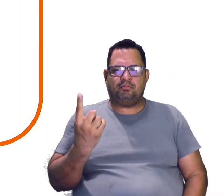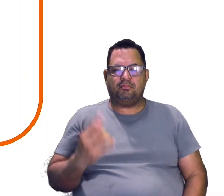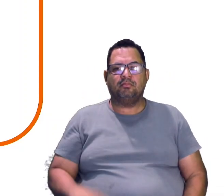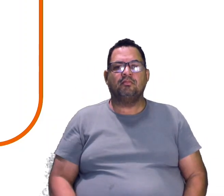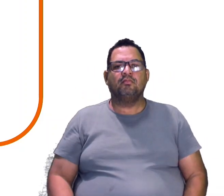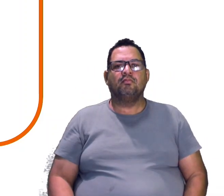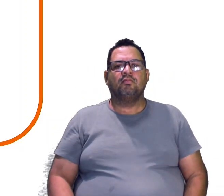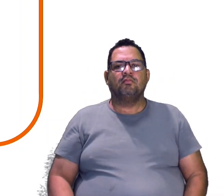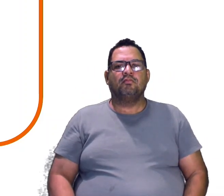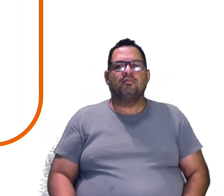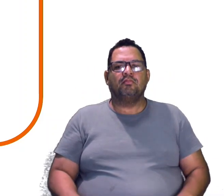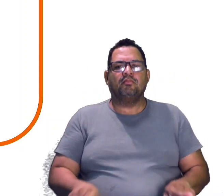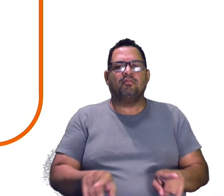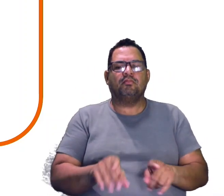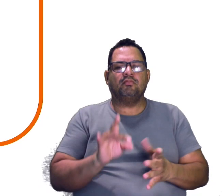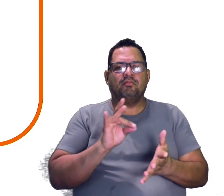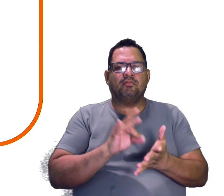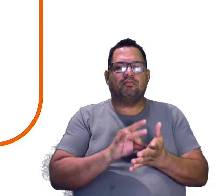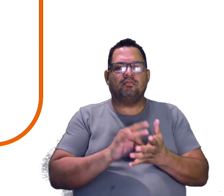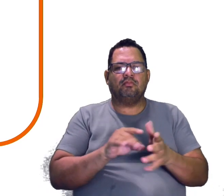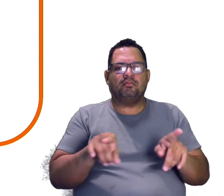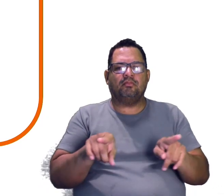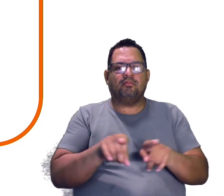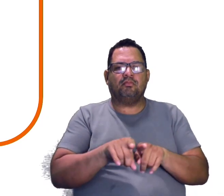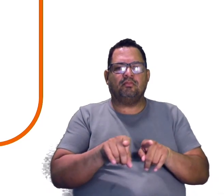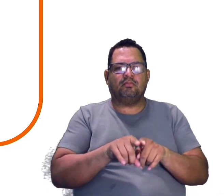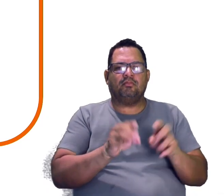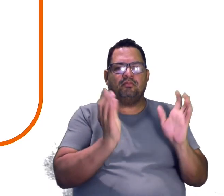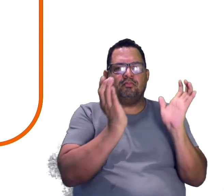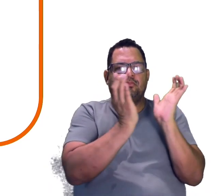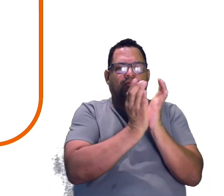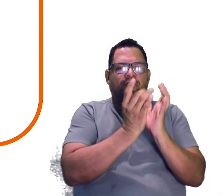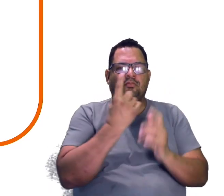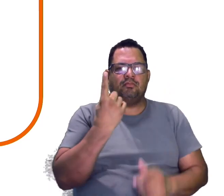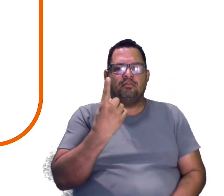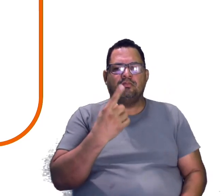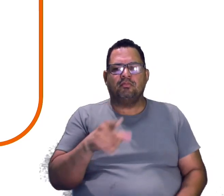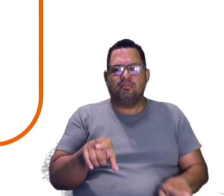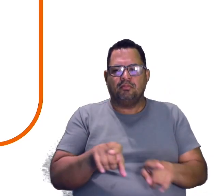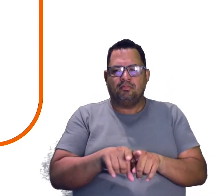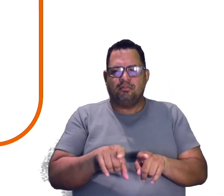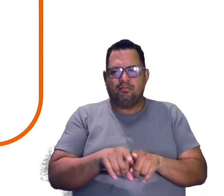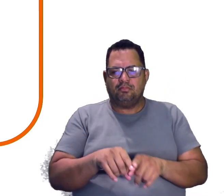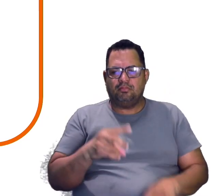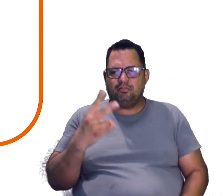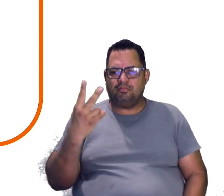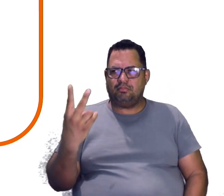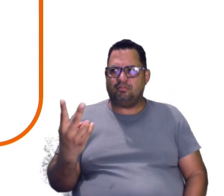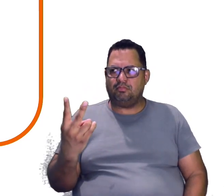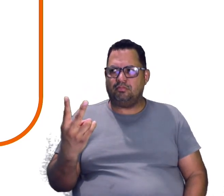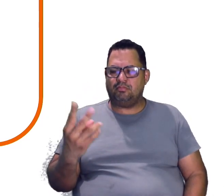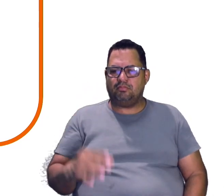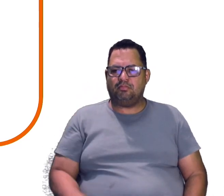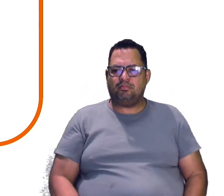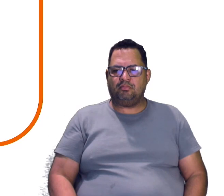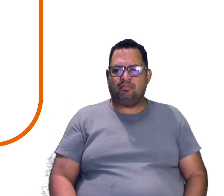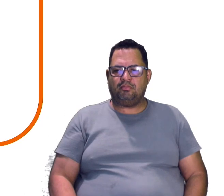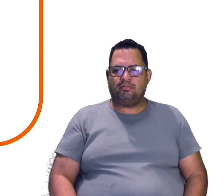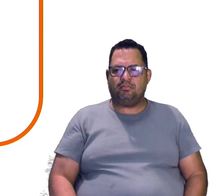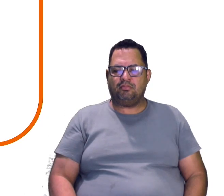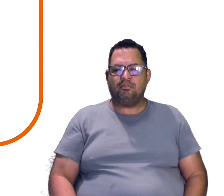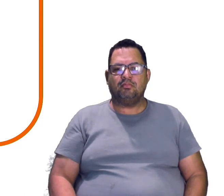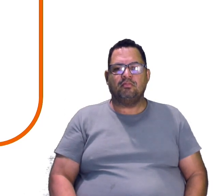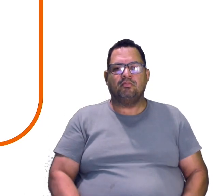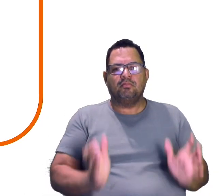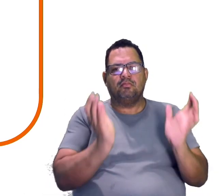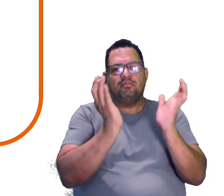é verdade também que vocês sabem que nós vamos ter a unidade 1 e a unidade 2, né, professora Sabrina? E a unidade